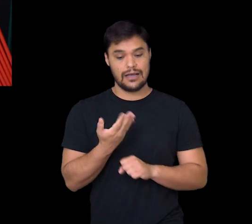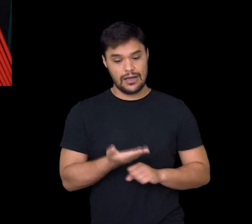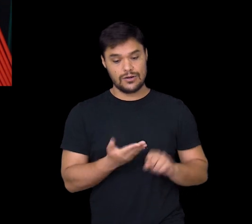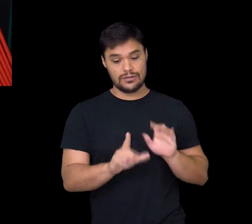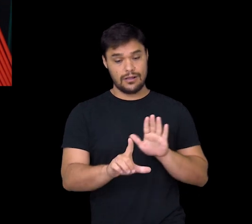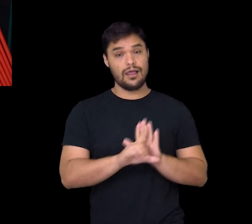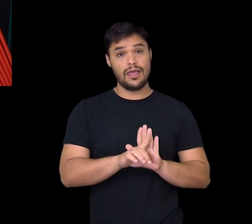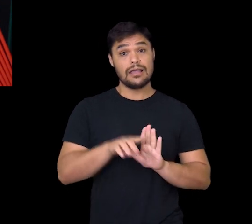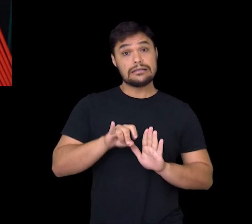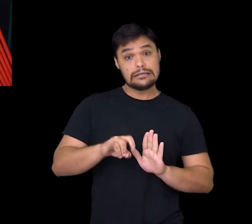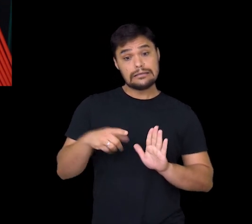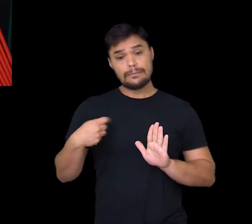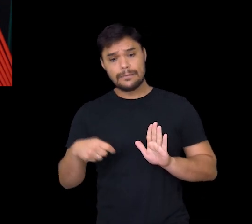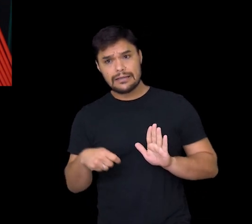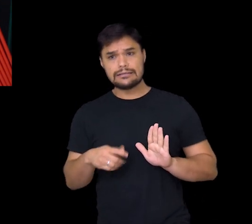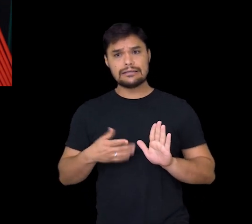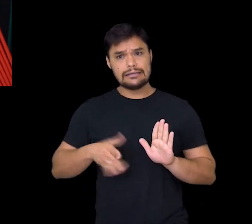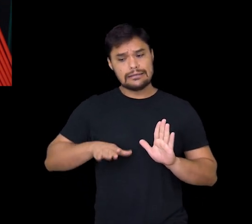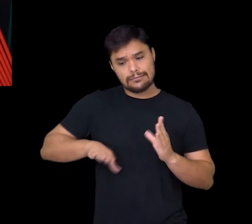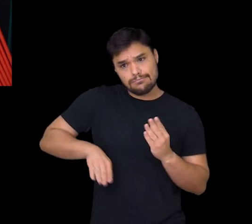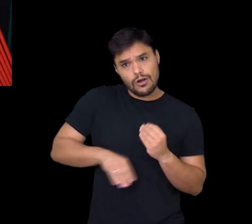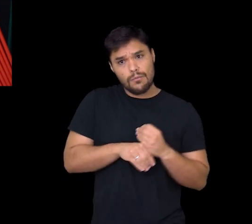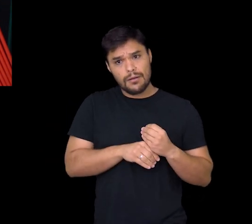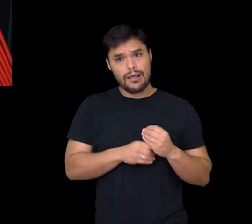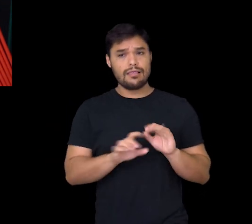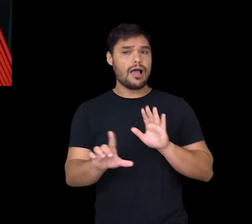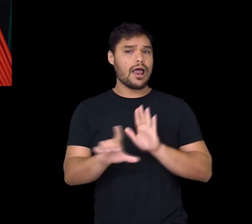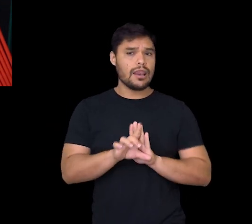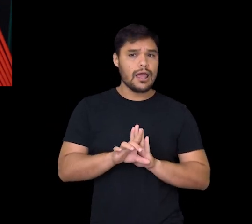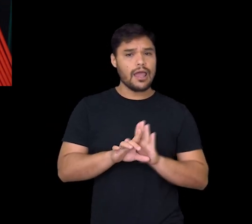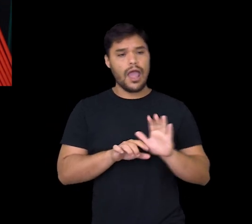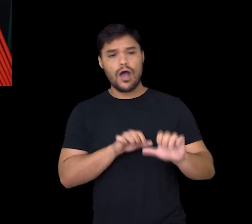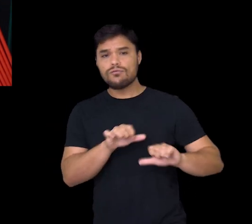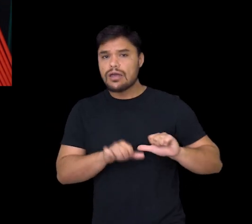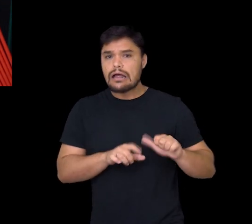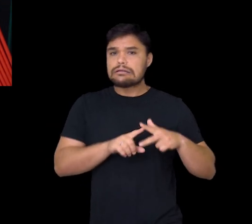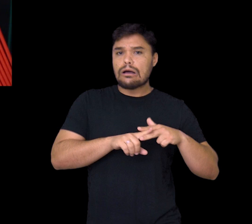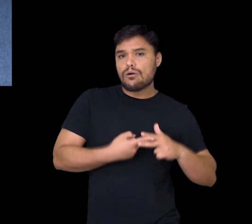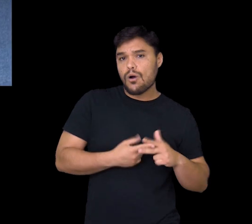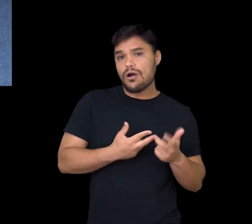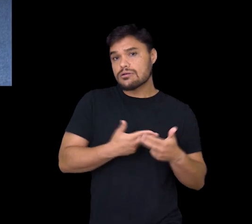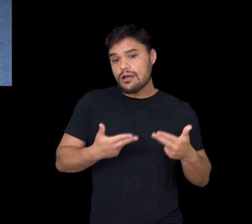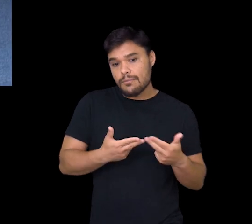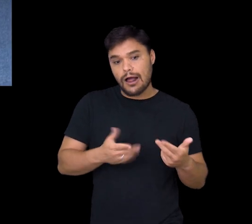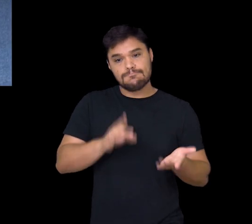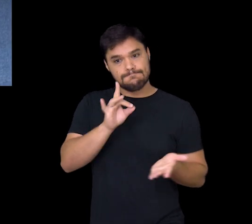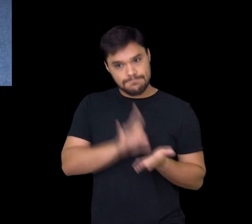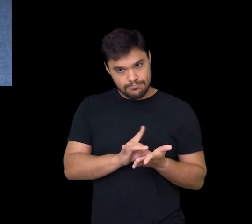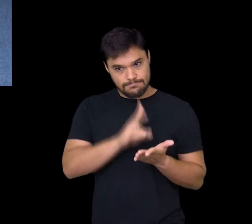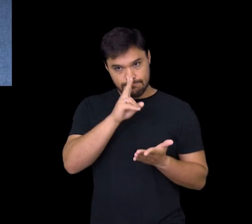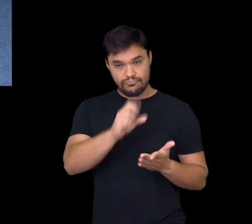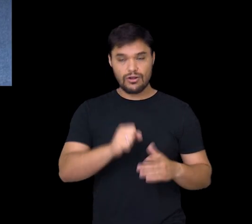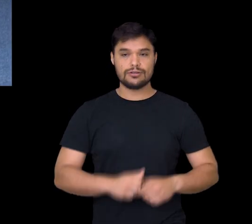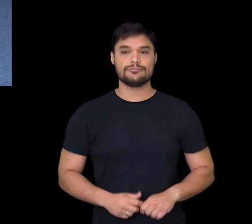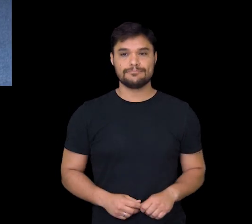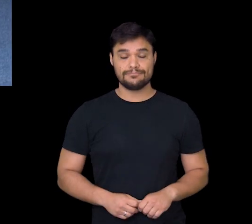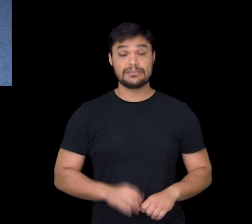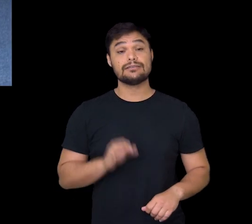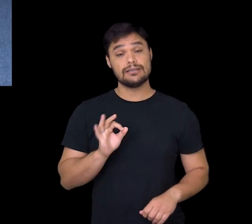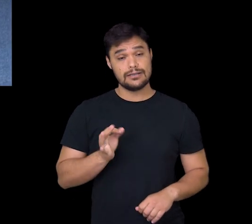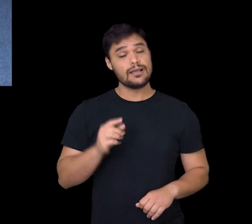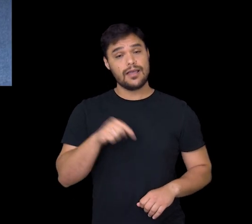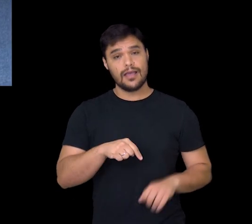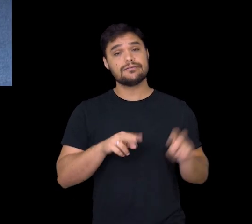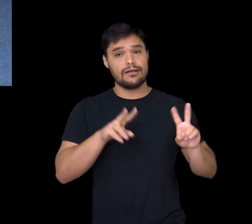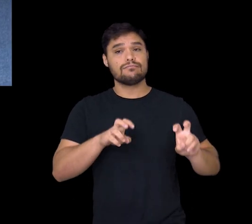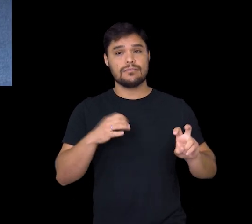da lei, se precisa de um reforço na legislação, uma alteração ainda, para que realmente ela seja mais efetiva. Raquel